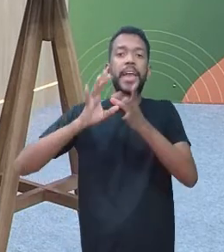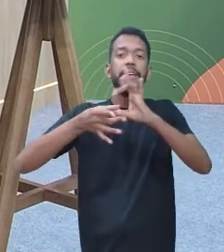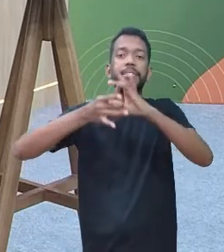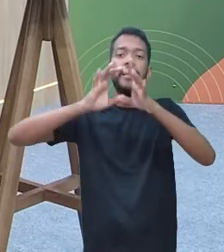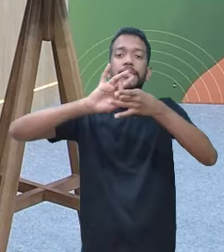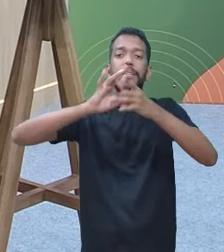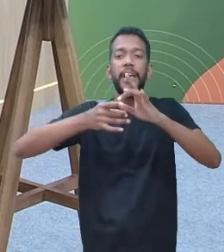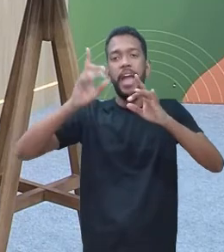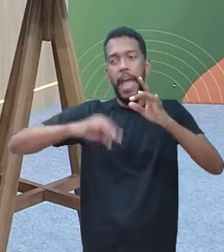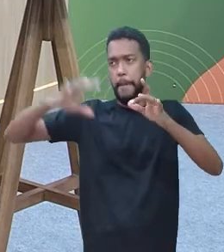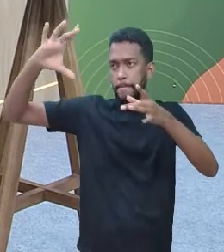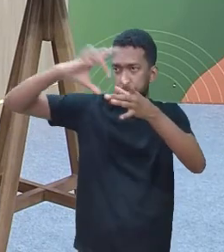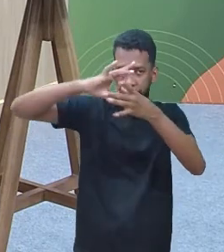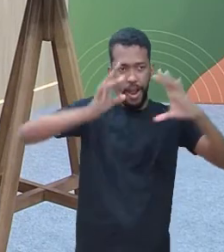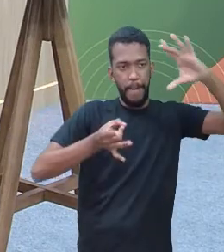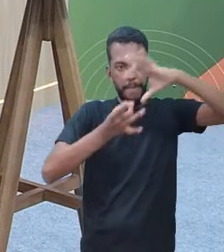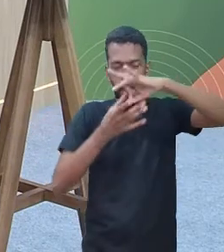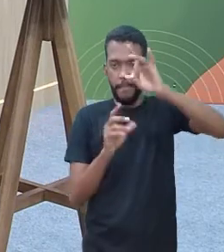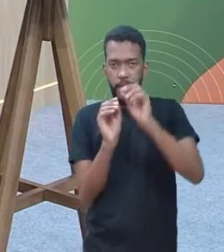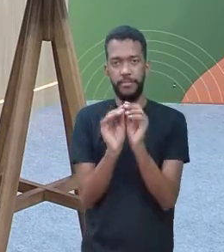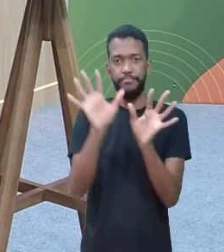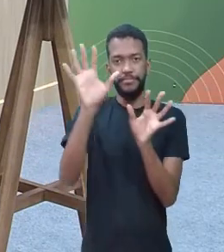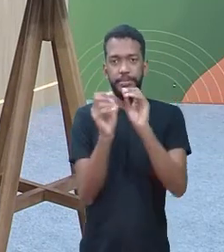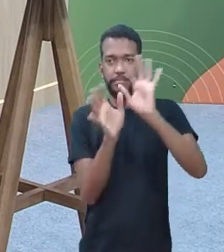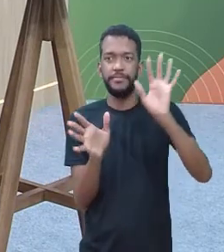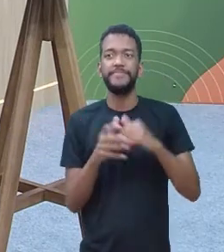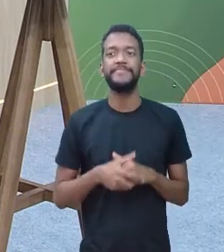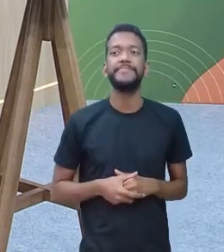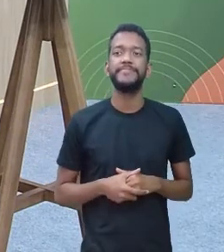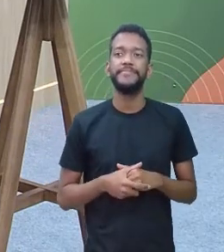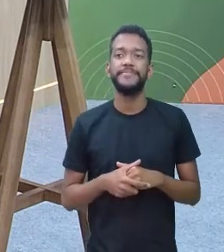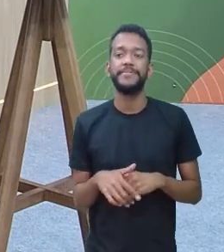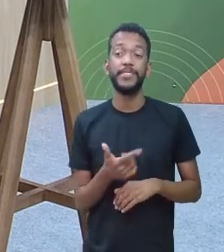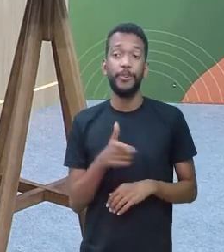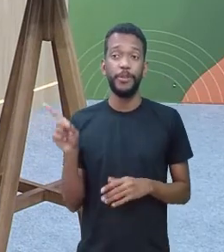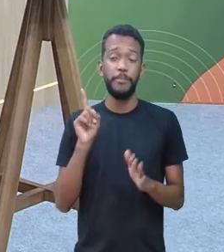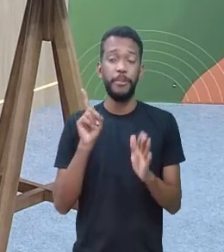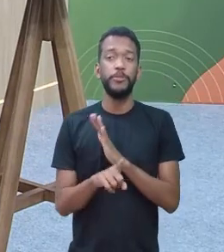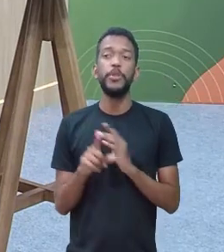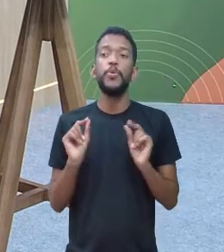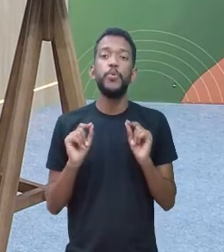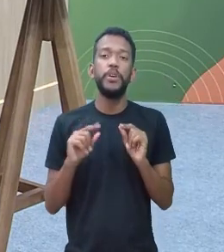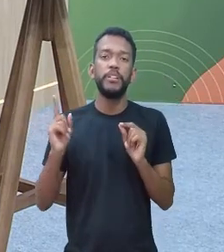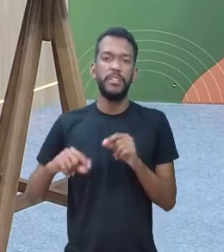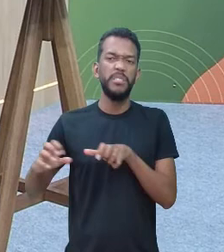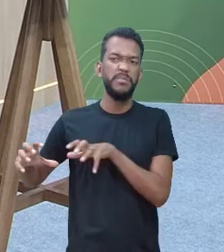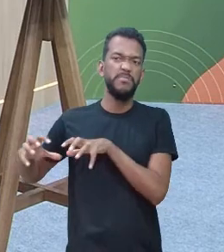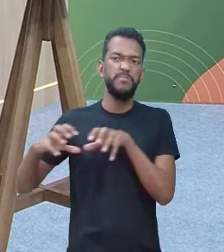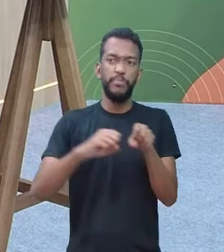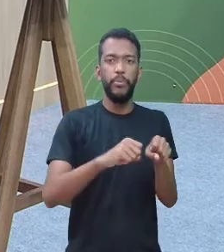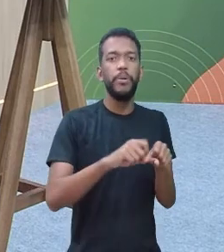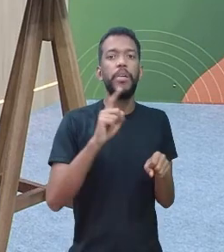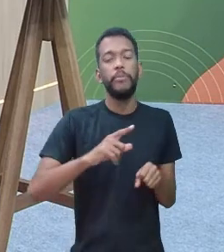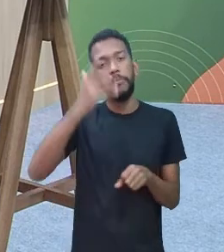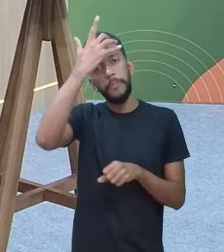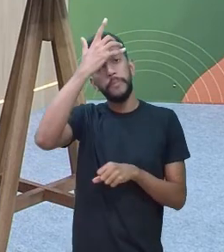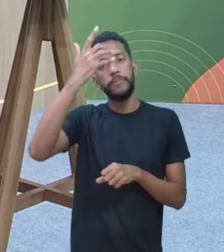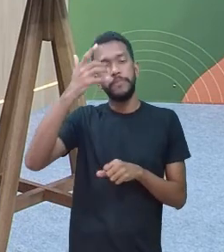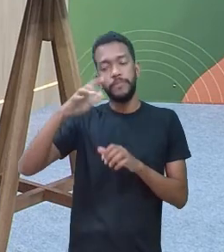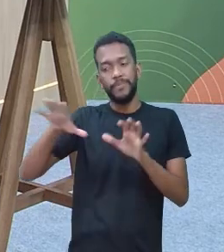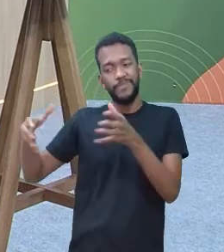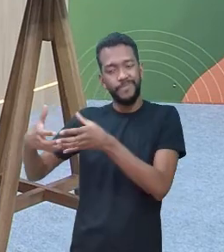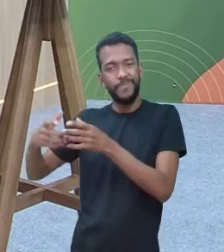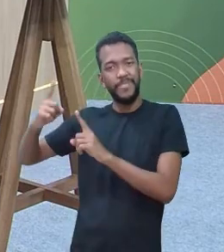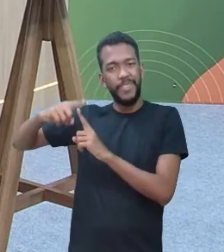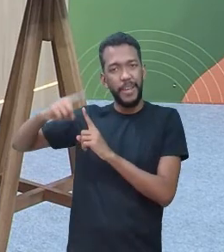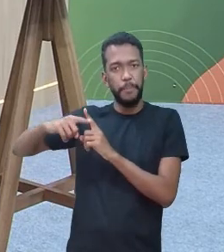são entrelaçadas, não são lineares. E a outra pergunta, o que é uma espécie invasora? É aquela espécie que